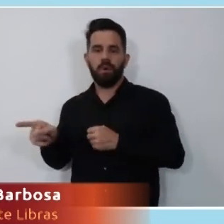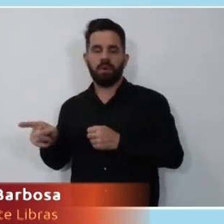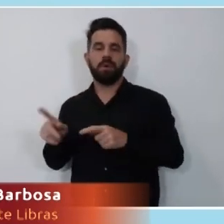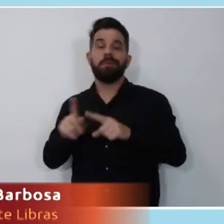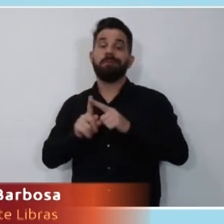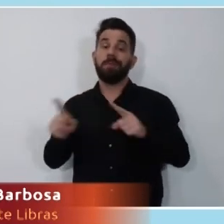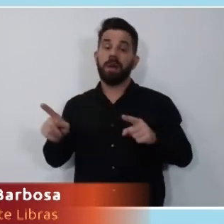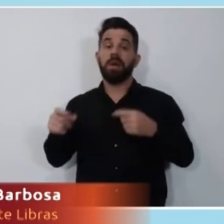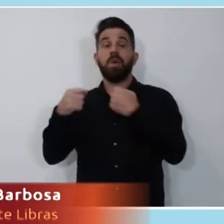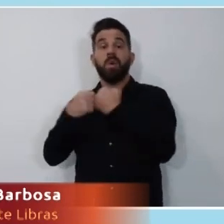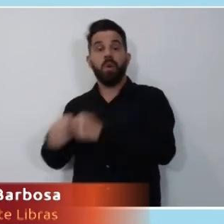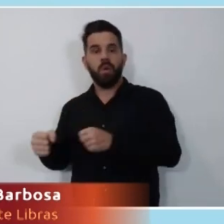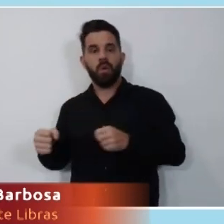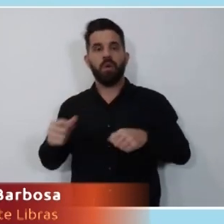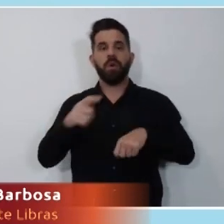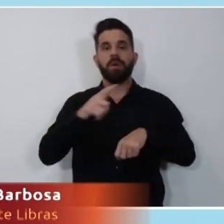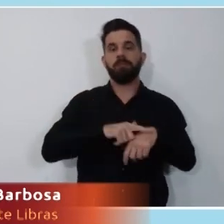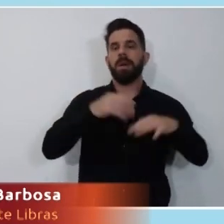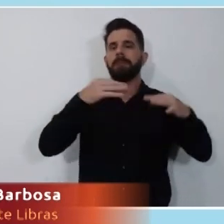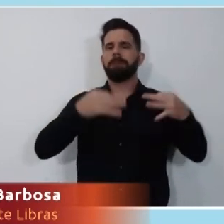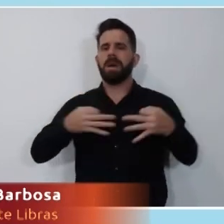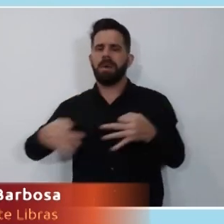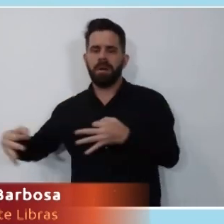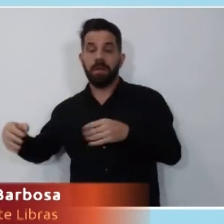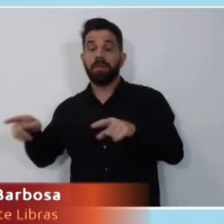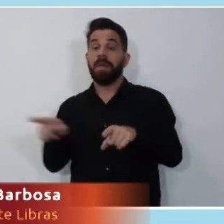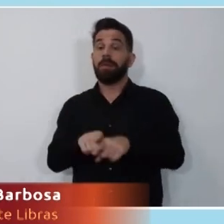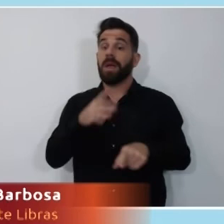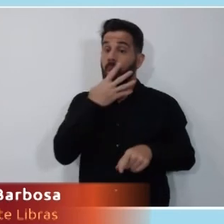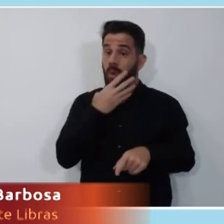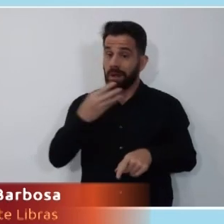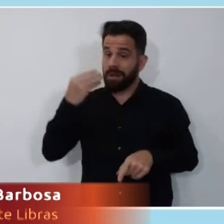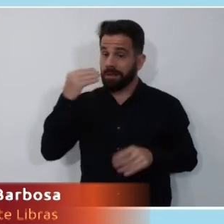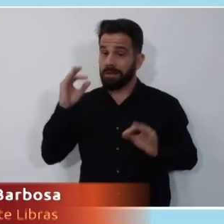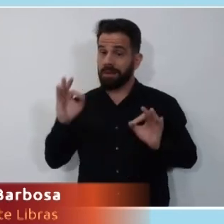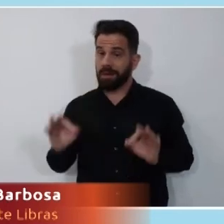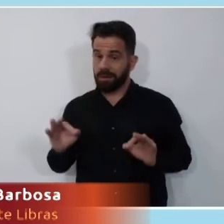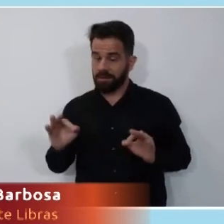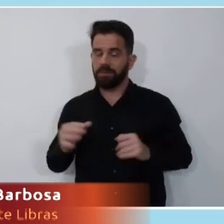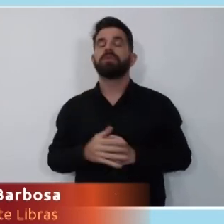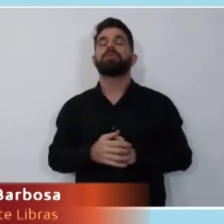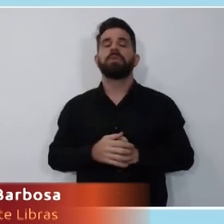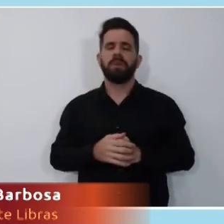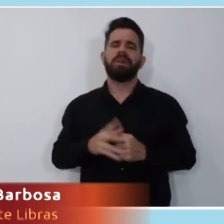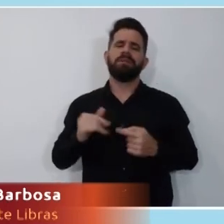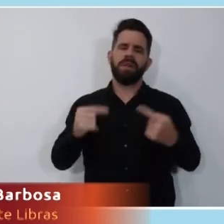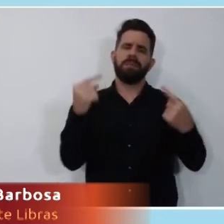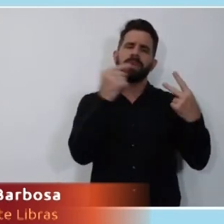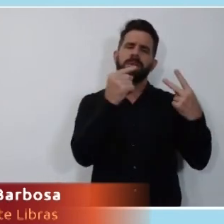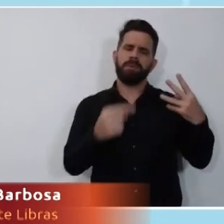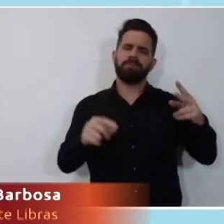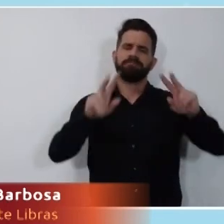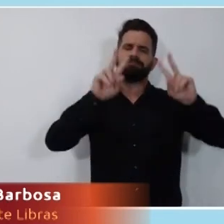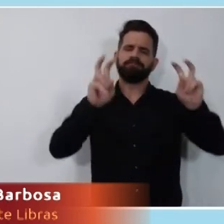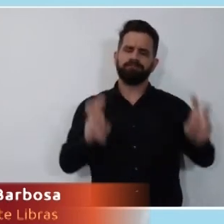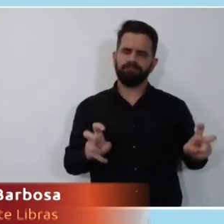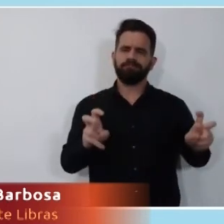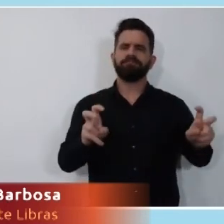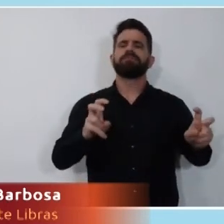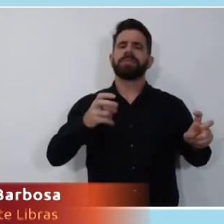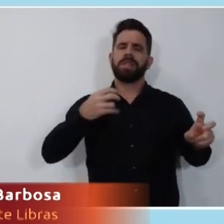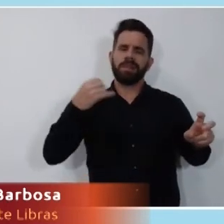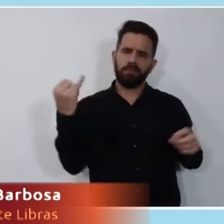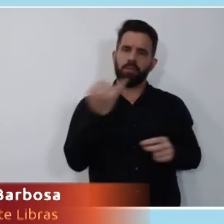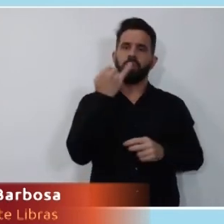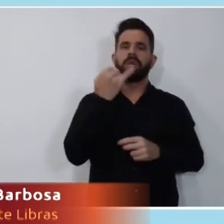de qualidade competitiva. Então, todos esses aspectos vão ser discutidos e vão formar um conjunto de